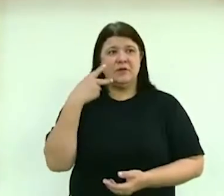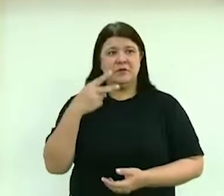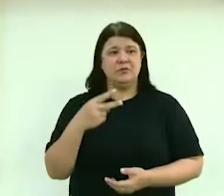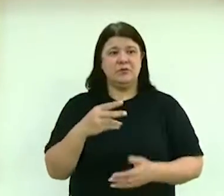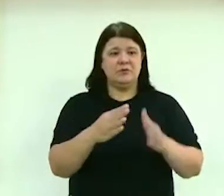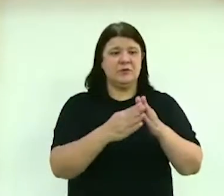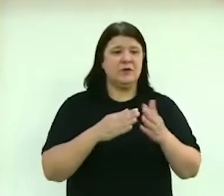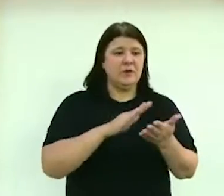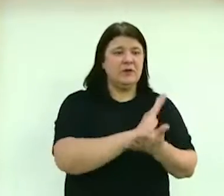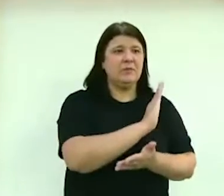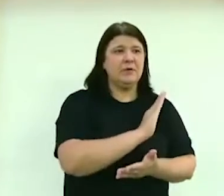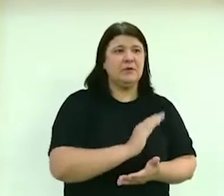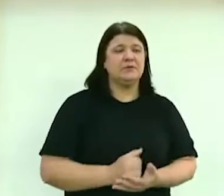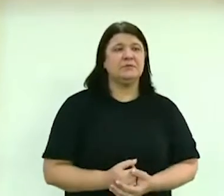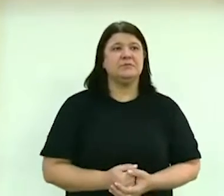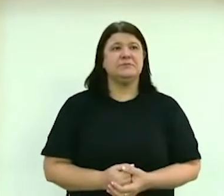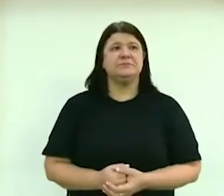requerimento.